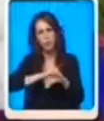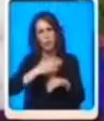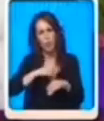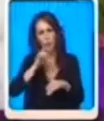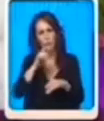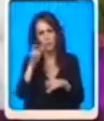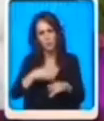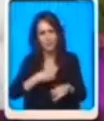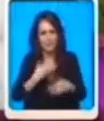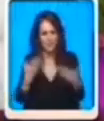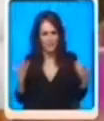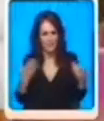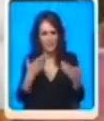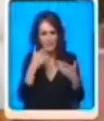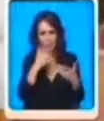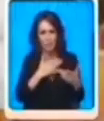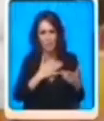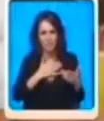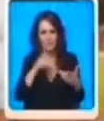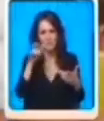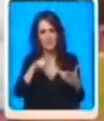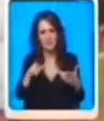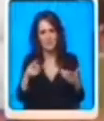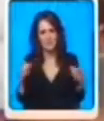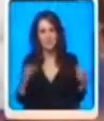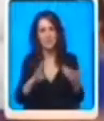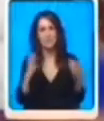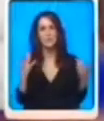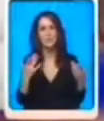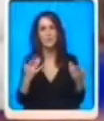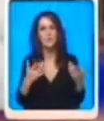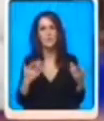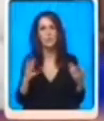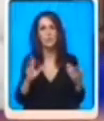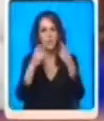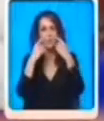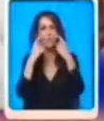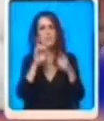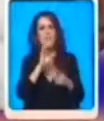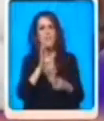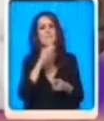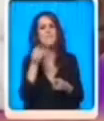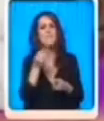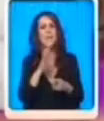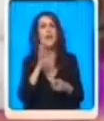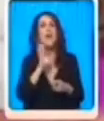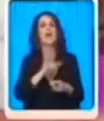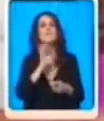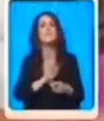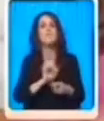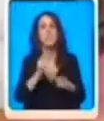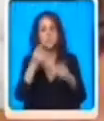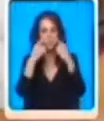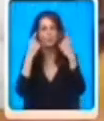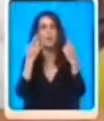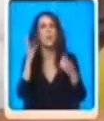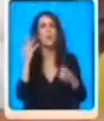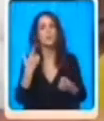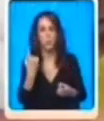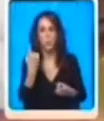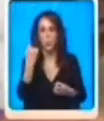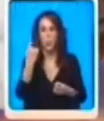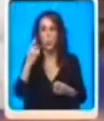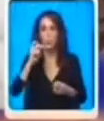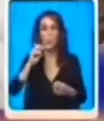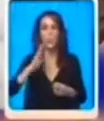Tu sentes isso no teu dia-a-dia, sim, não é? Sim, muito, muito. Quando é que apresentas a menina à sociedade? Quando ela fizer um ano e meio, dois... vamos ter que esperar.